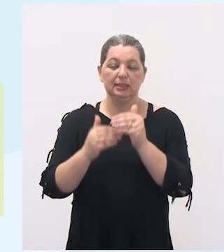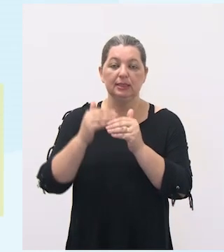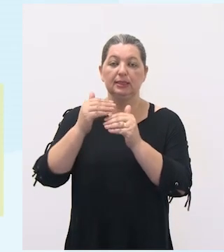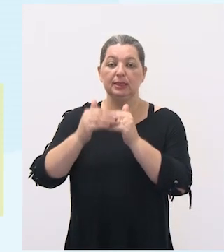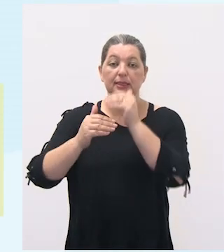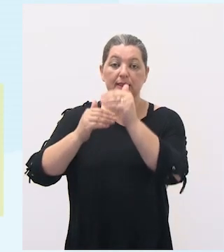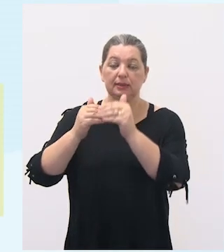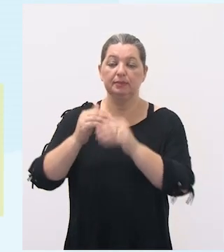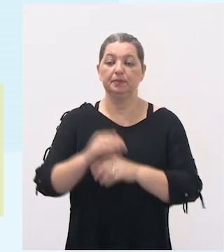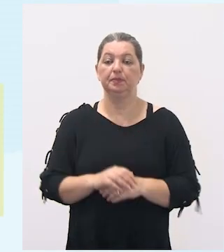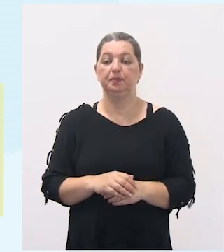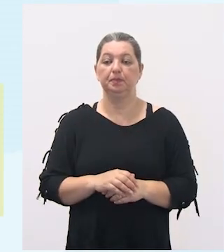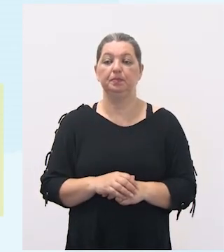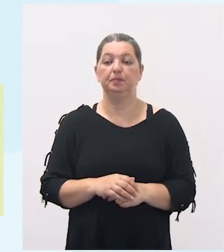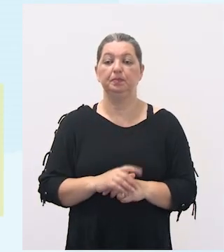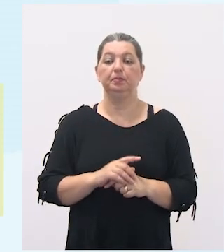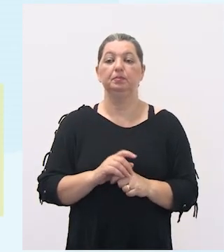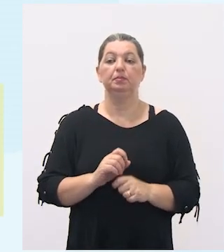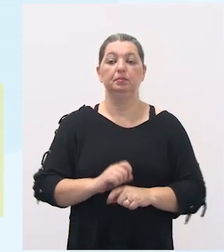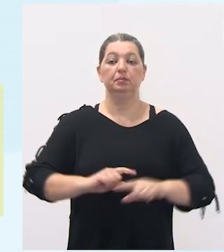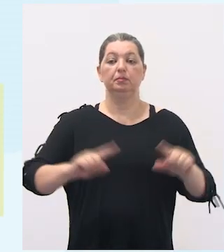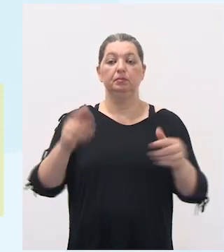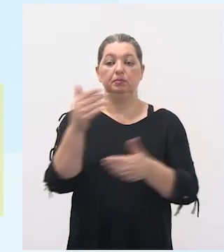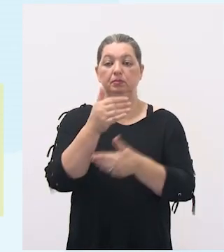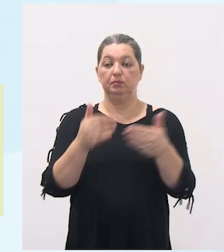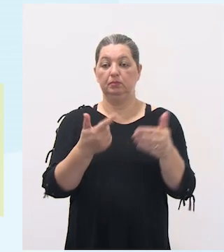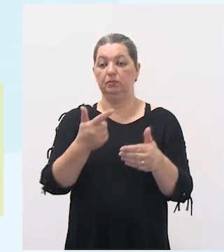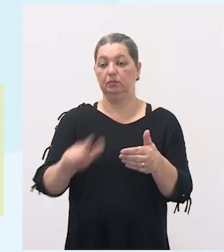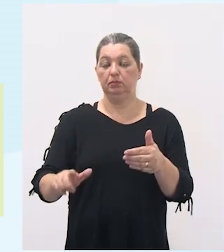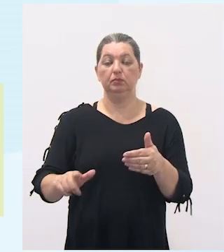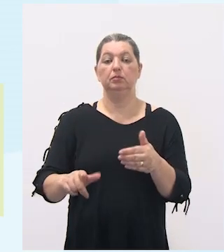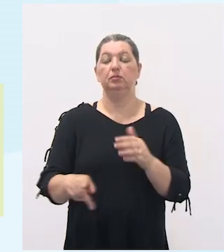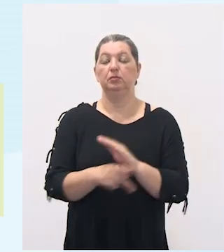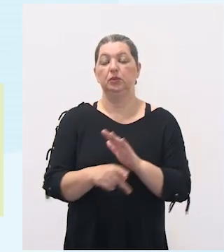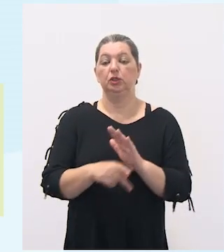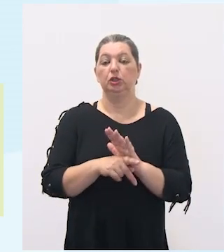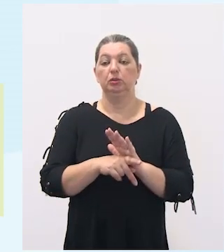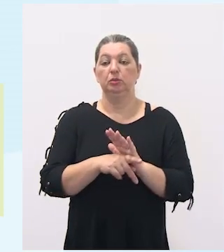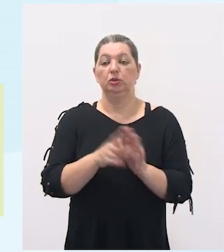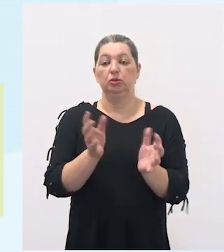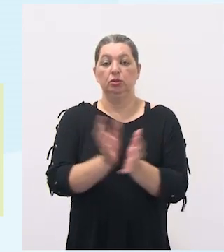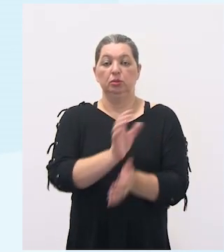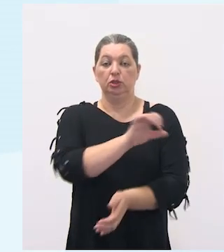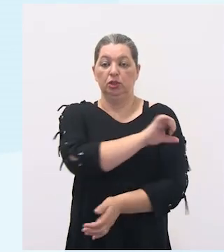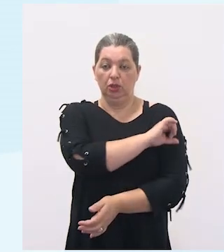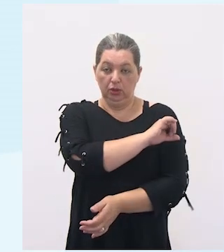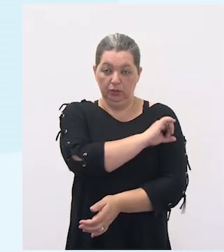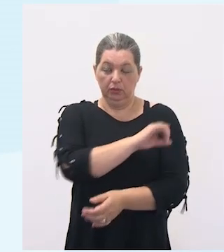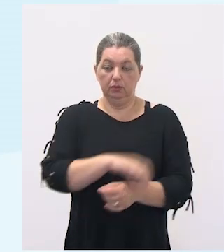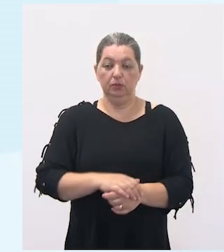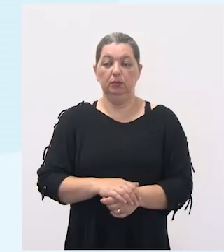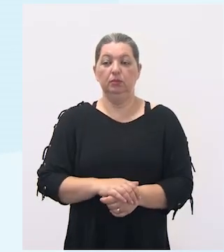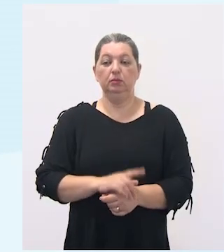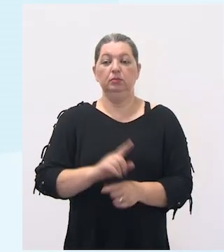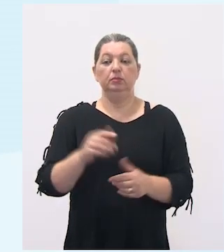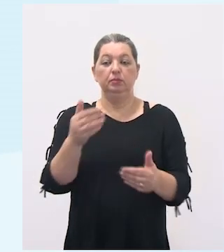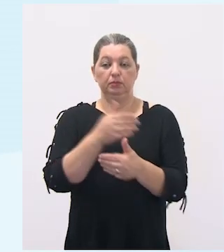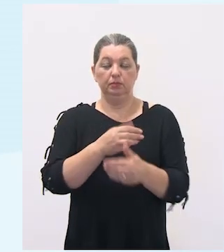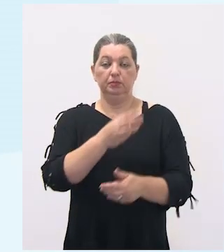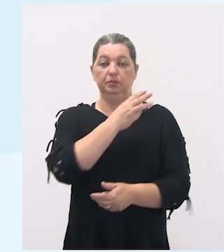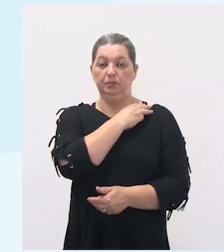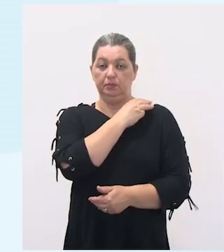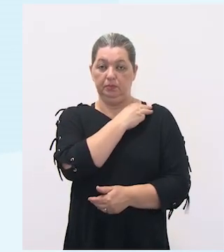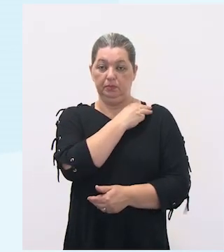slide, né, a gente tem, então, outros níveis de 9º ano. No próximo slide, a gente tem da 3ª série do